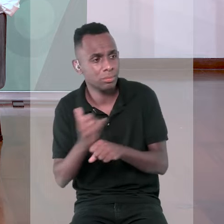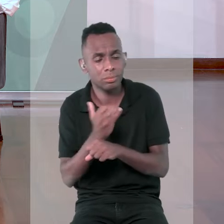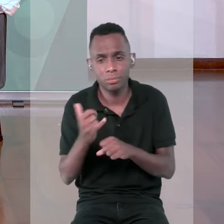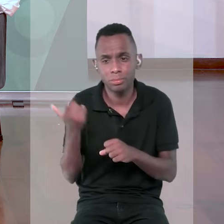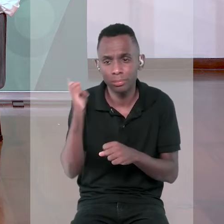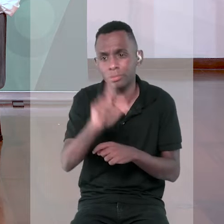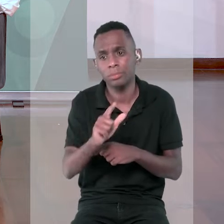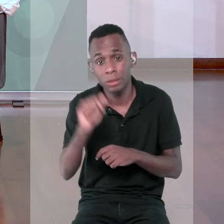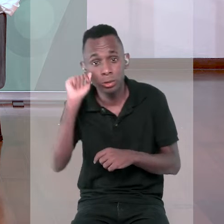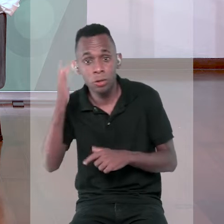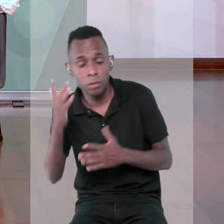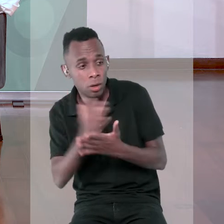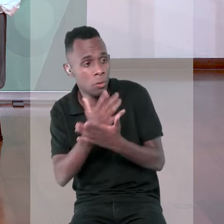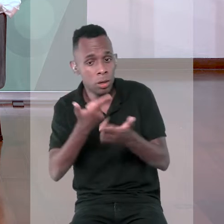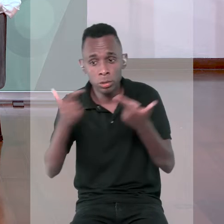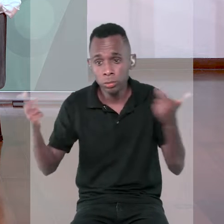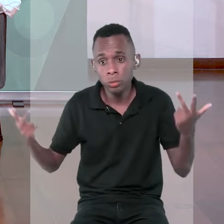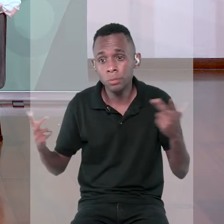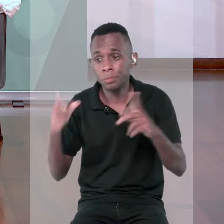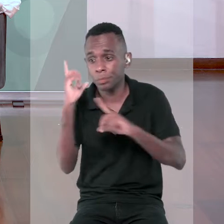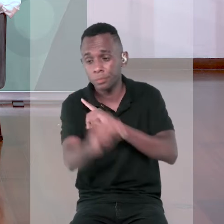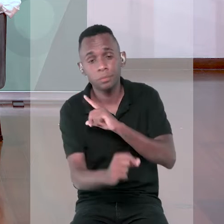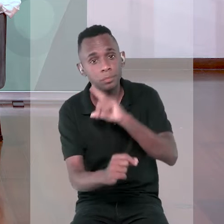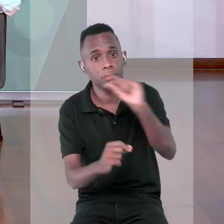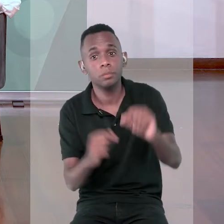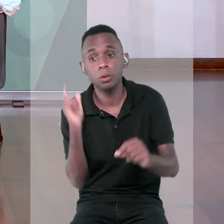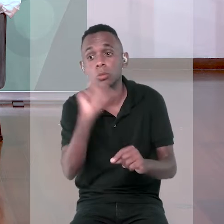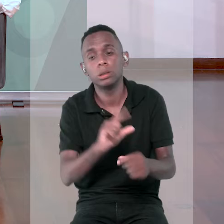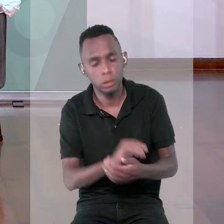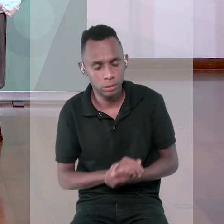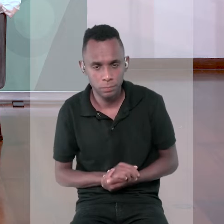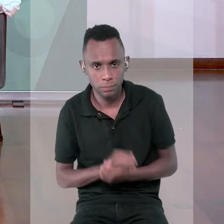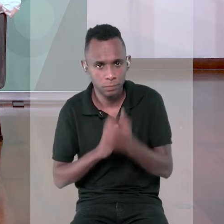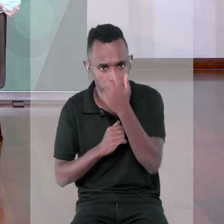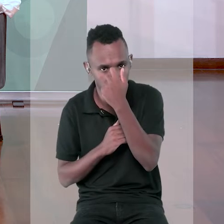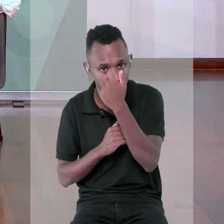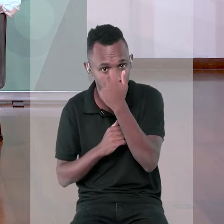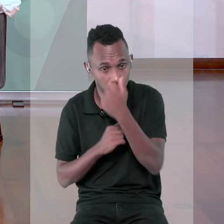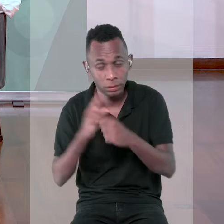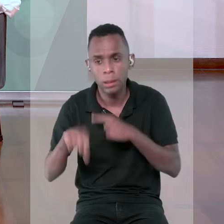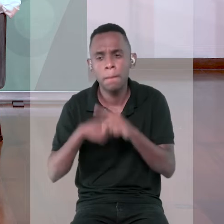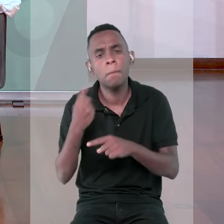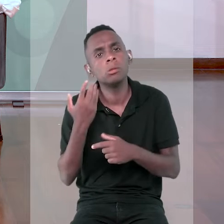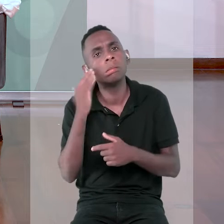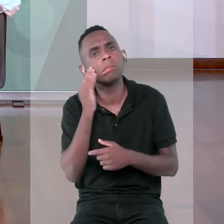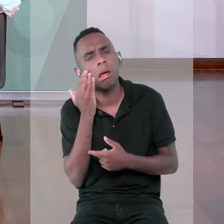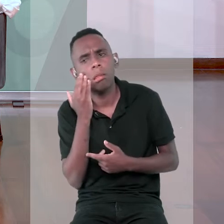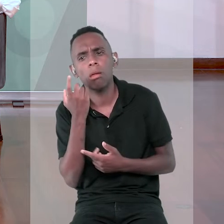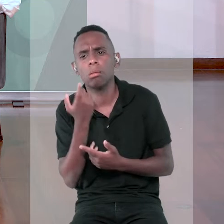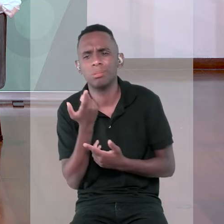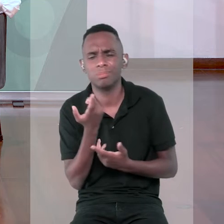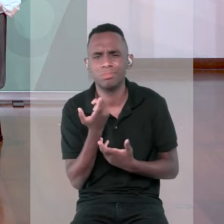conseguindo, né, resolver algumas coisas para poder escapar do lugar. E aquilo, depois eu fui entendendo, assim, falei, gente,